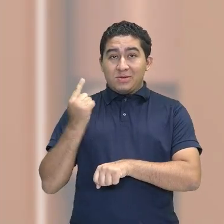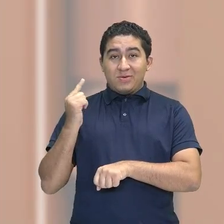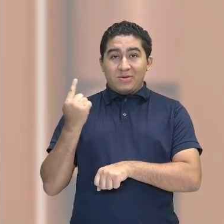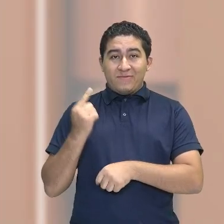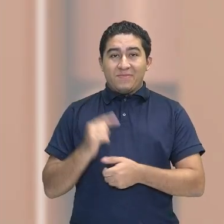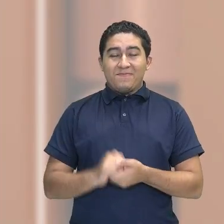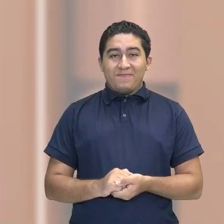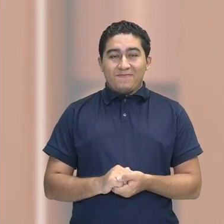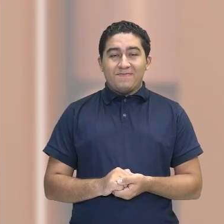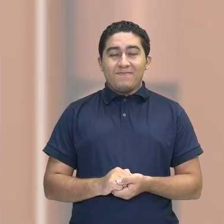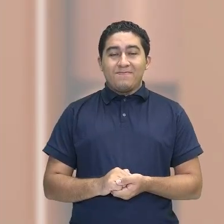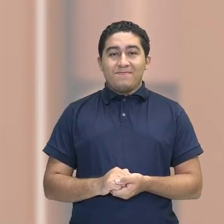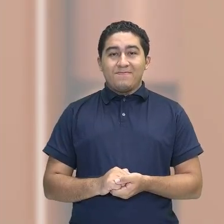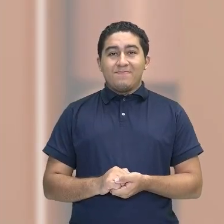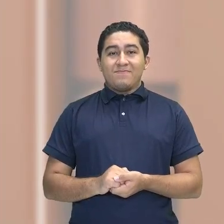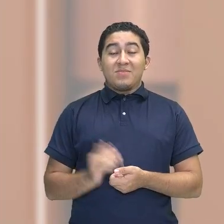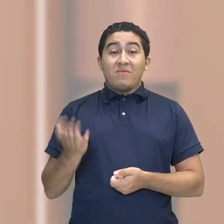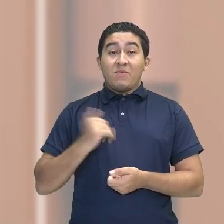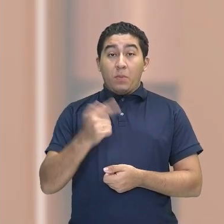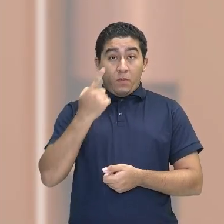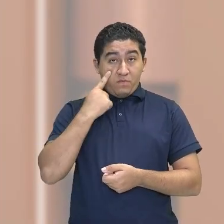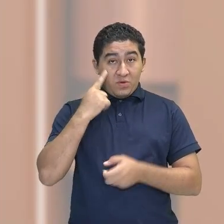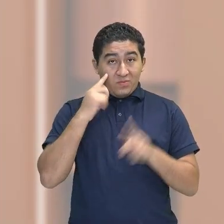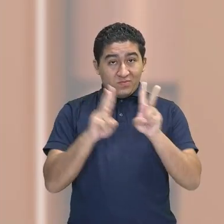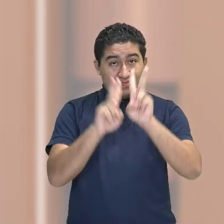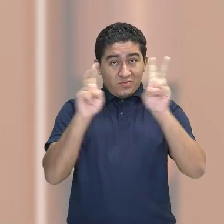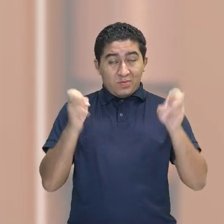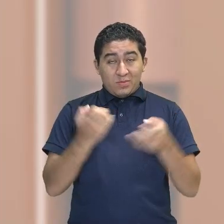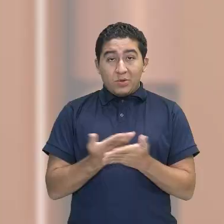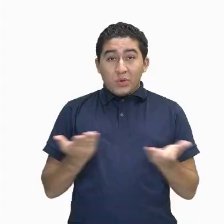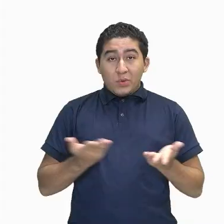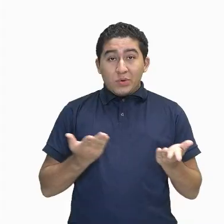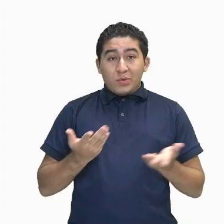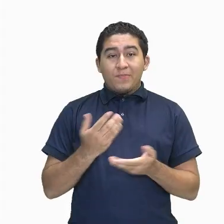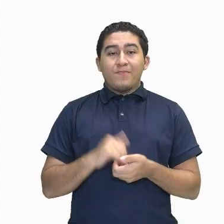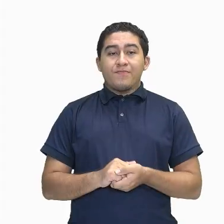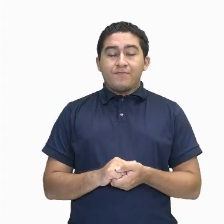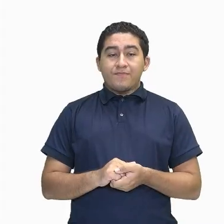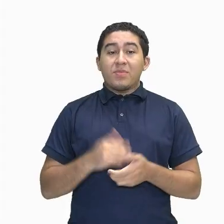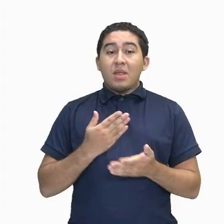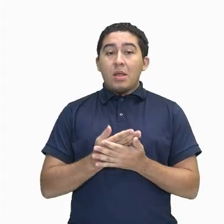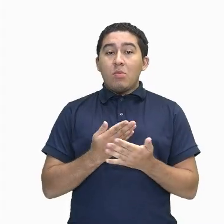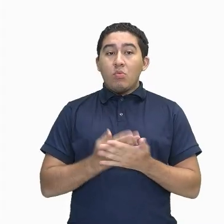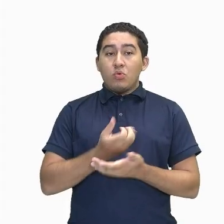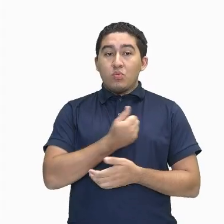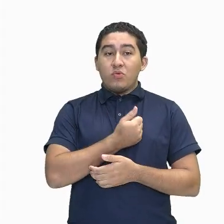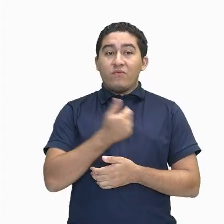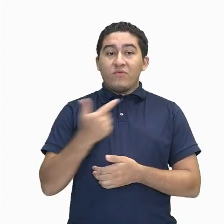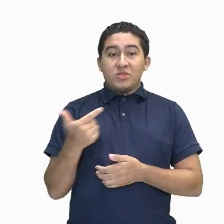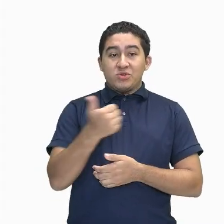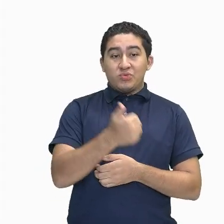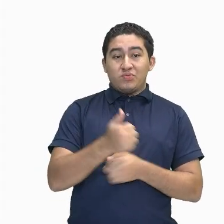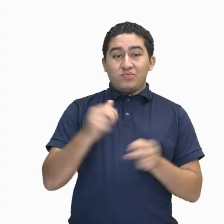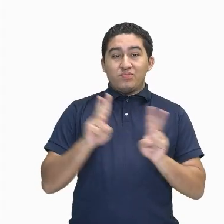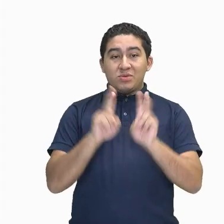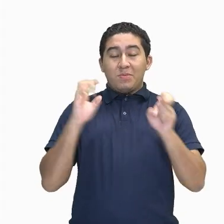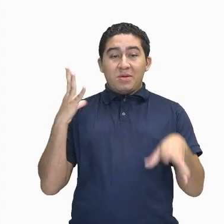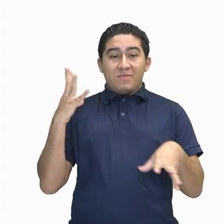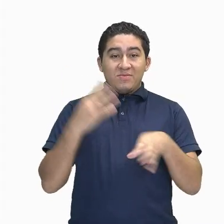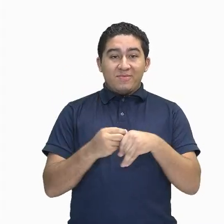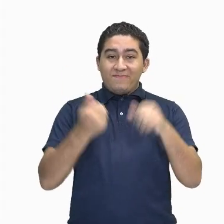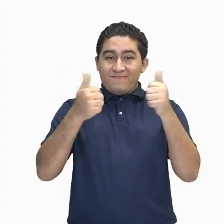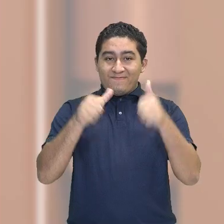de Geografia. Vamos verificar o que temos para a nossa aula? Temos aí a nossa aula de número 21, com revisão